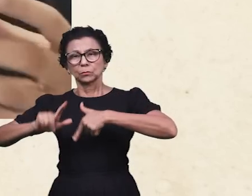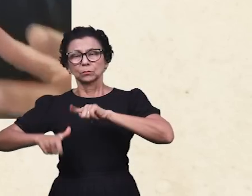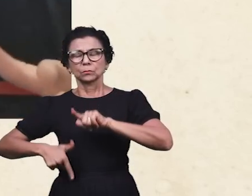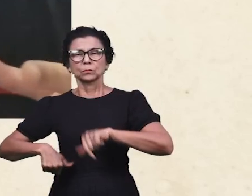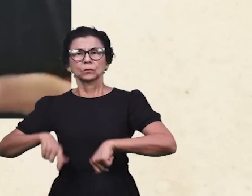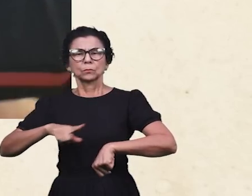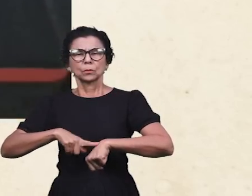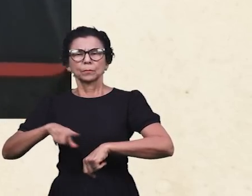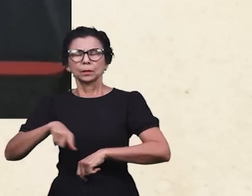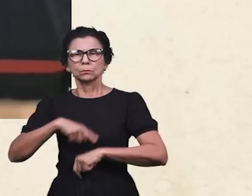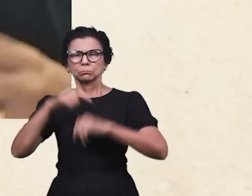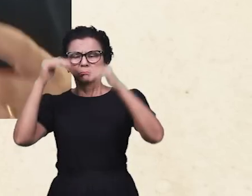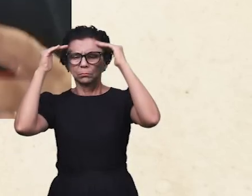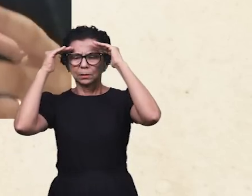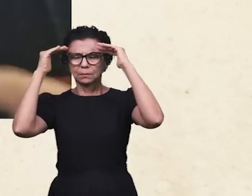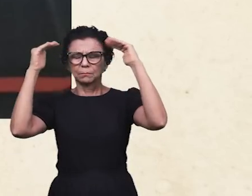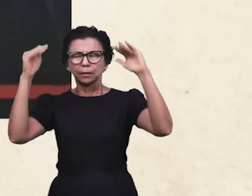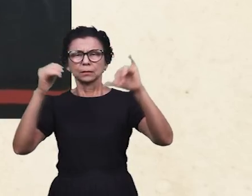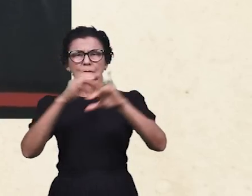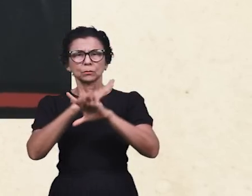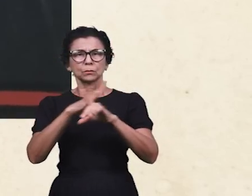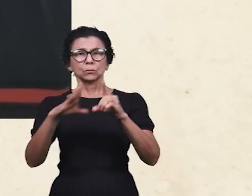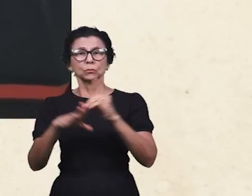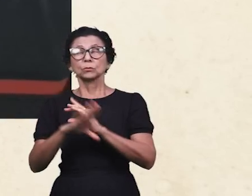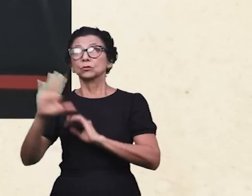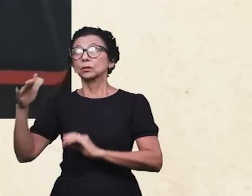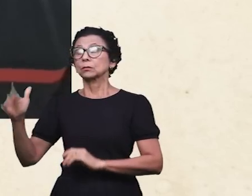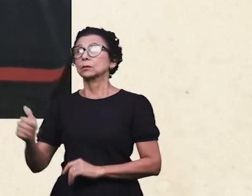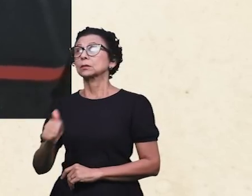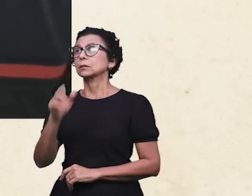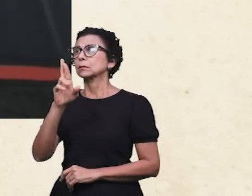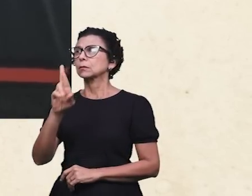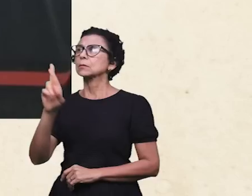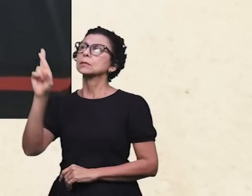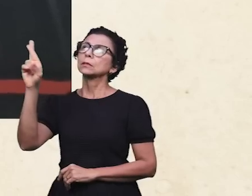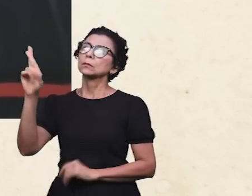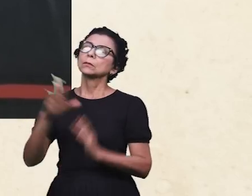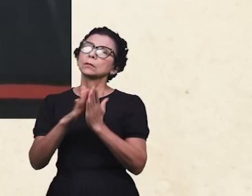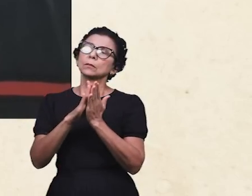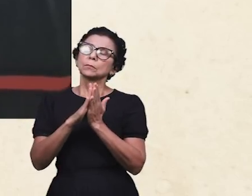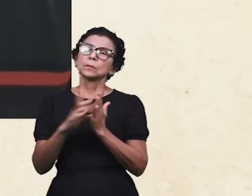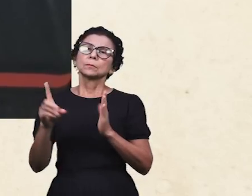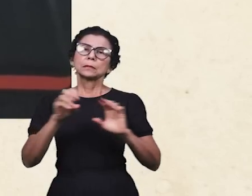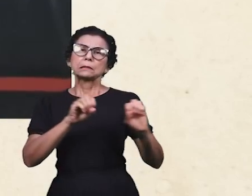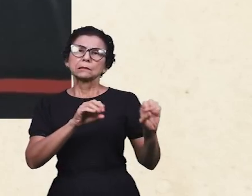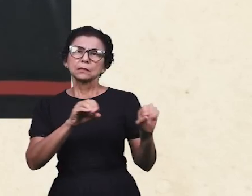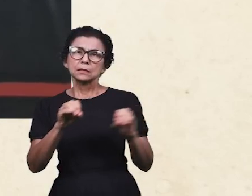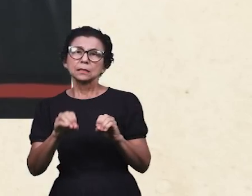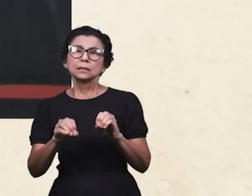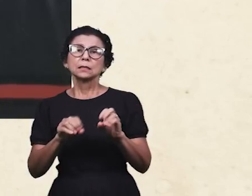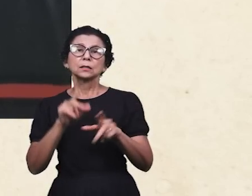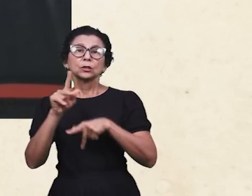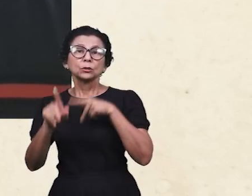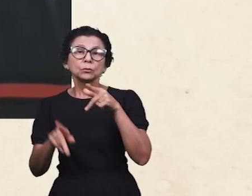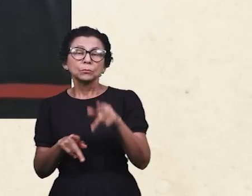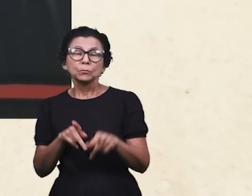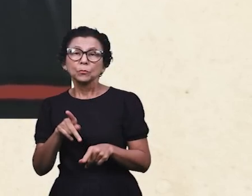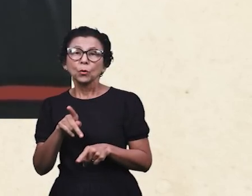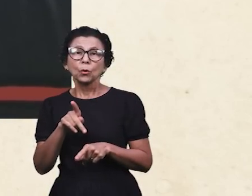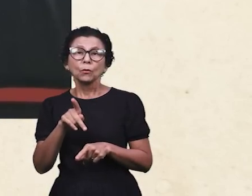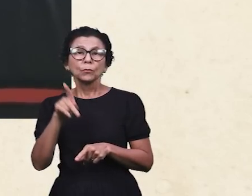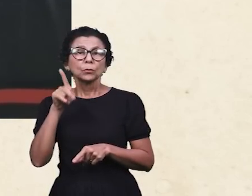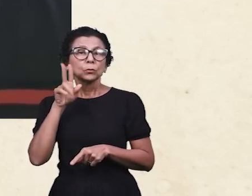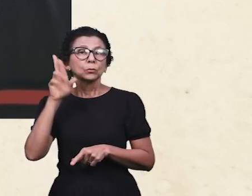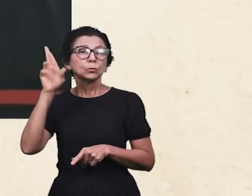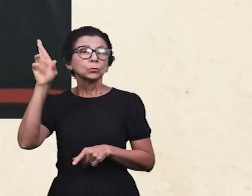momentos solenes, eram cultos de adoração ao Senhor. A palavra ensina que o povo do Senhor não